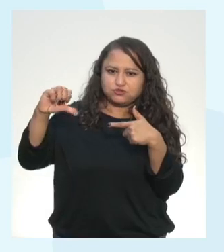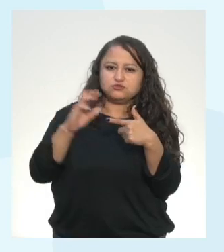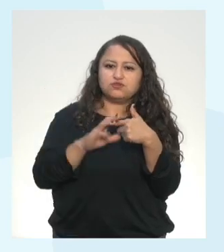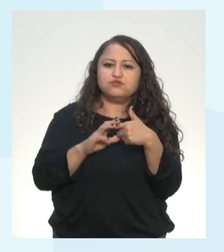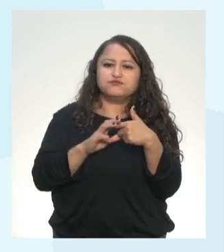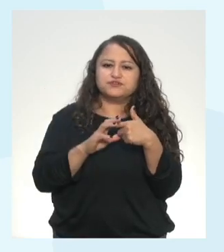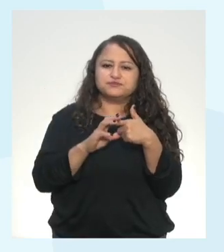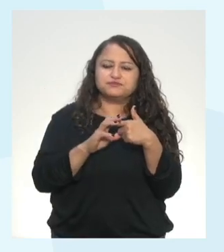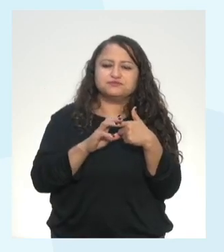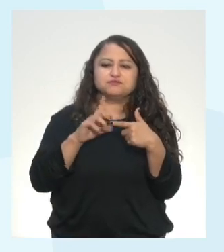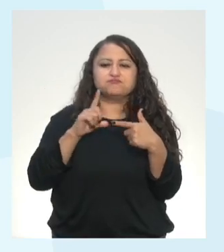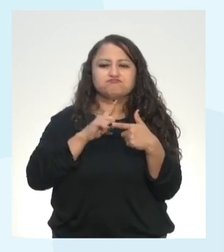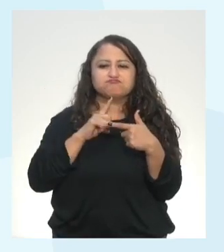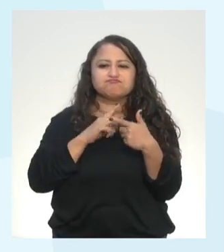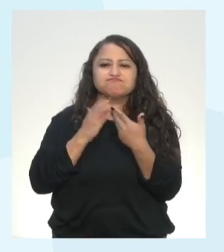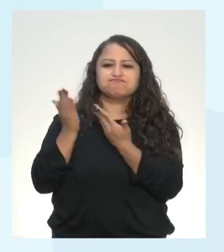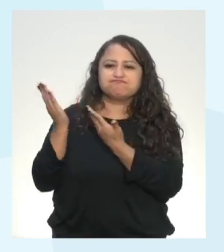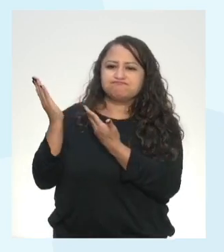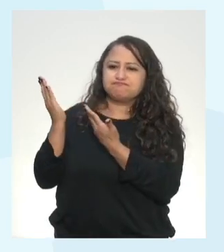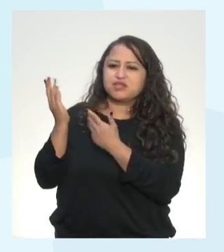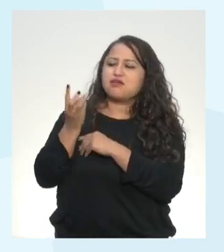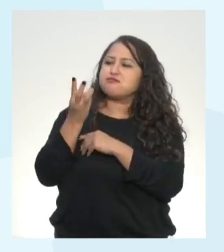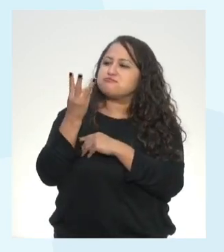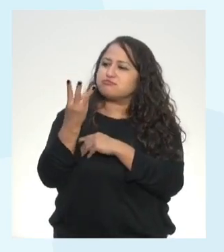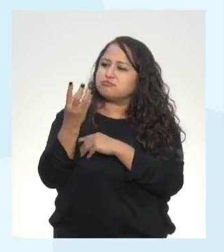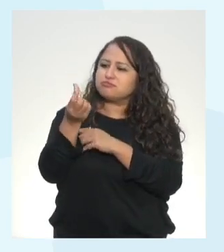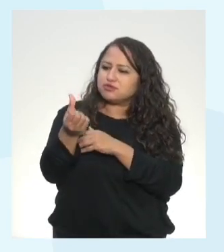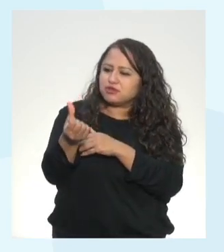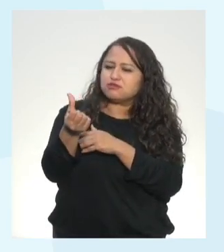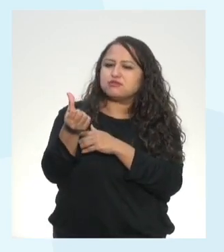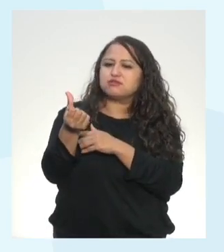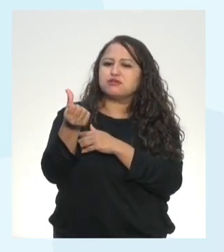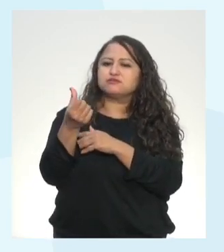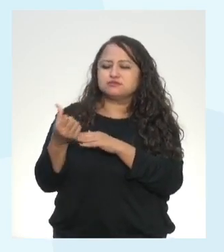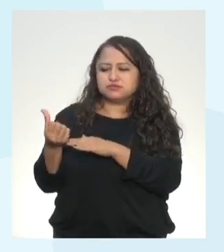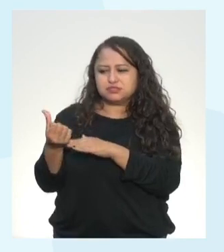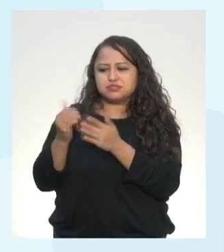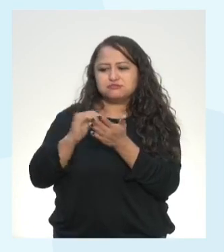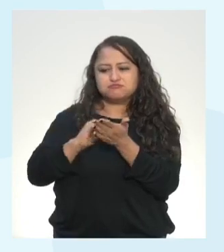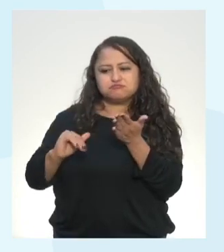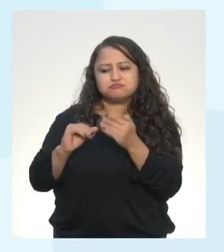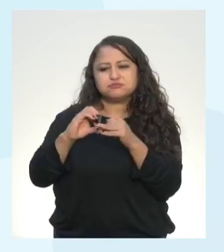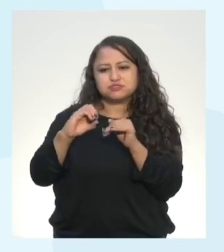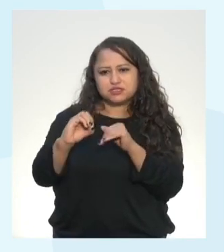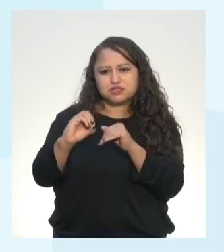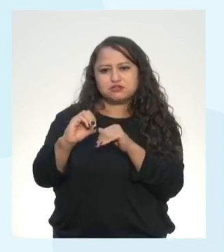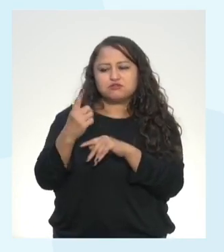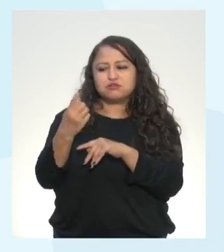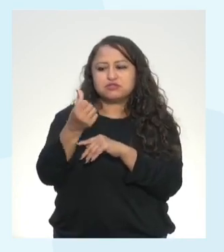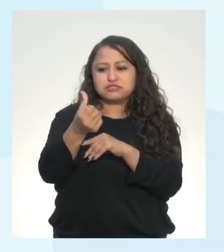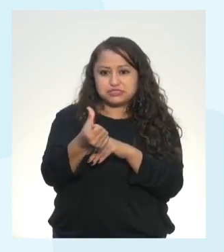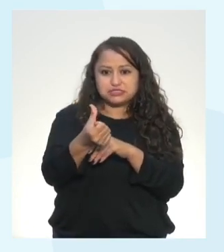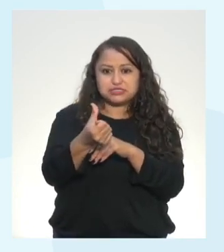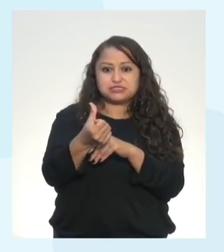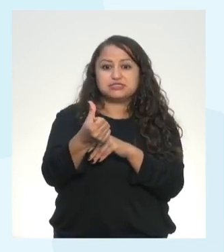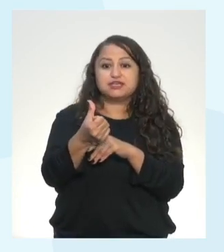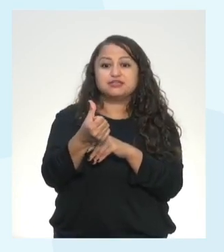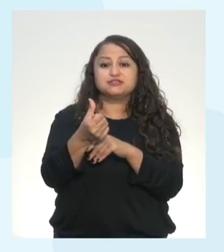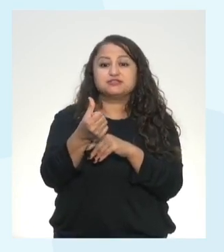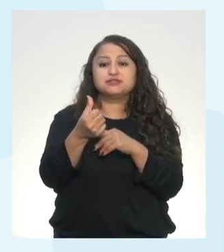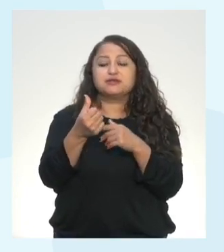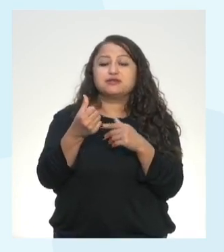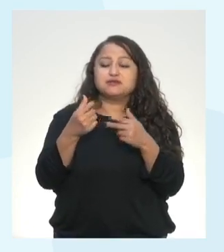deles, embaixo dá 6 e em cima dá 15. Também é divisível por 3. Se ele é divisível por 2 e por 3 ao mesmo